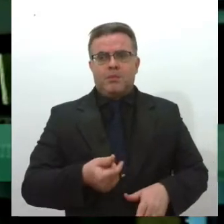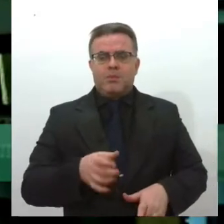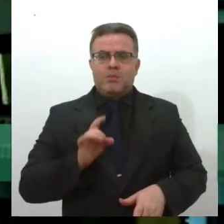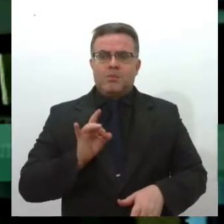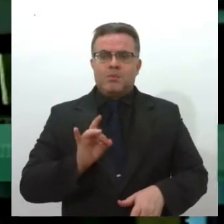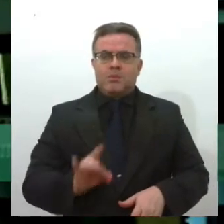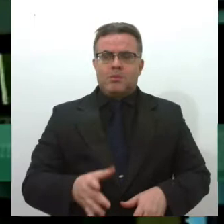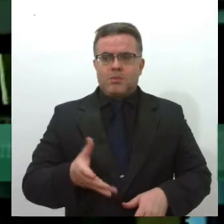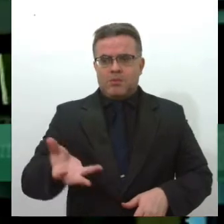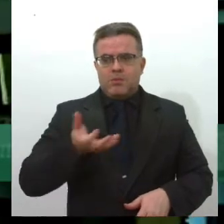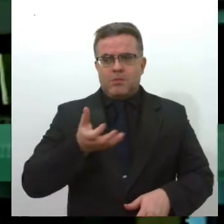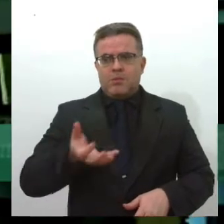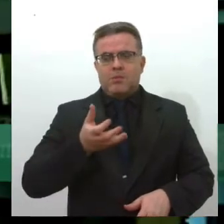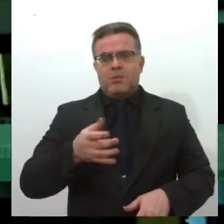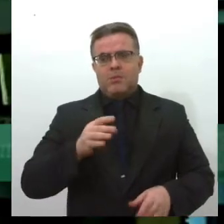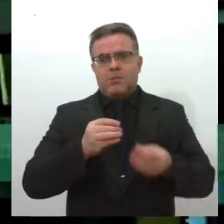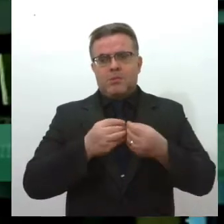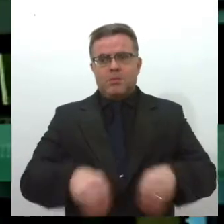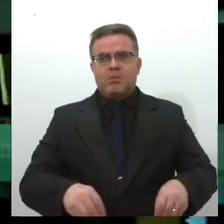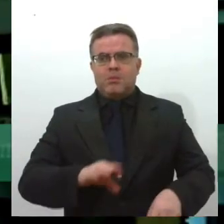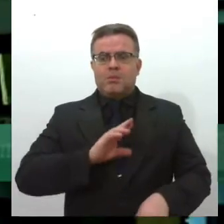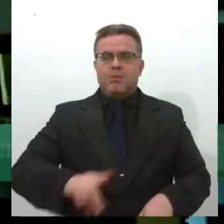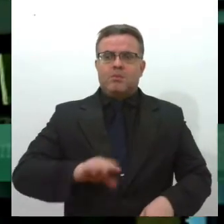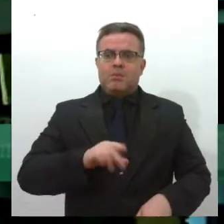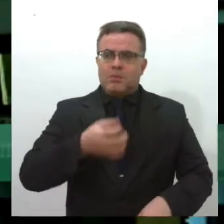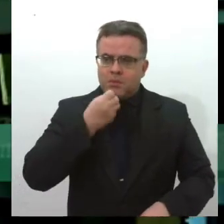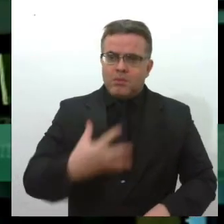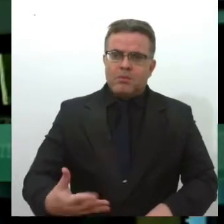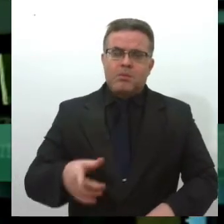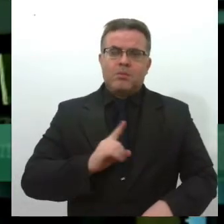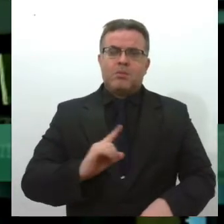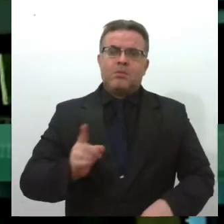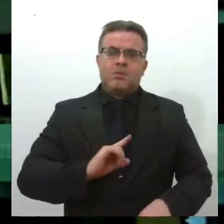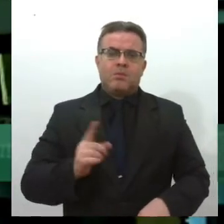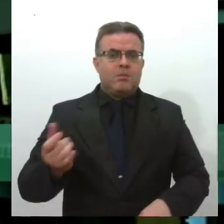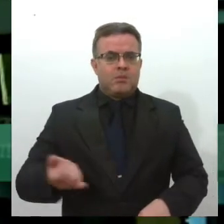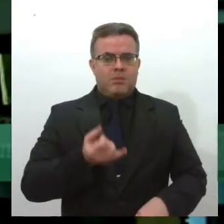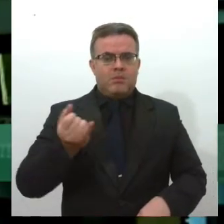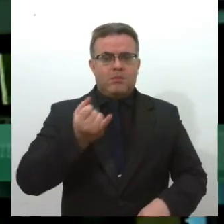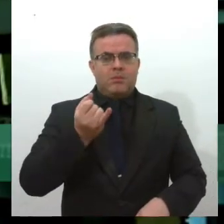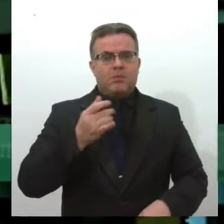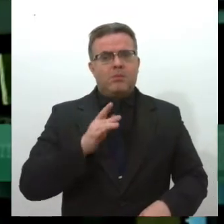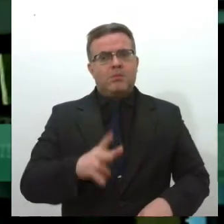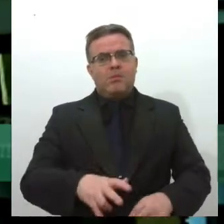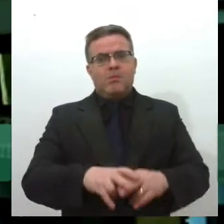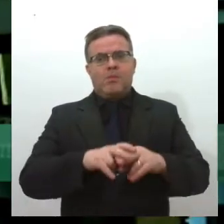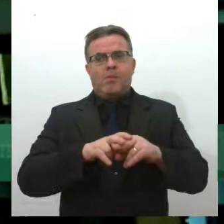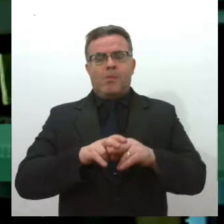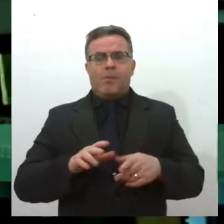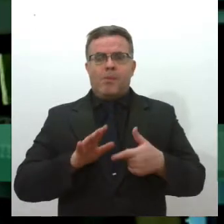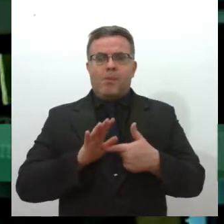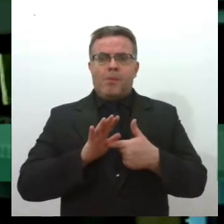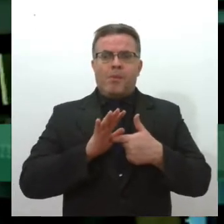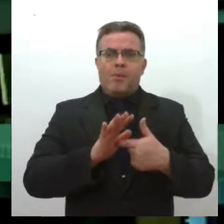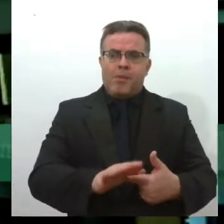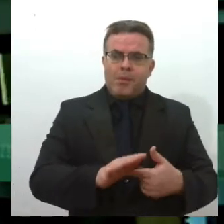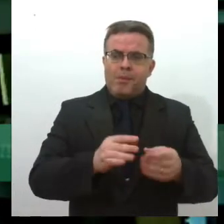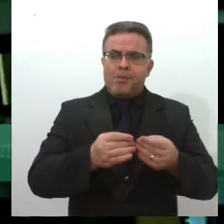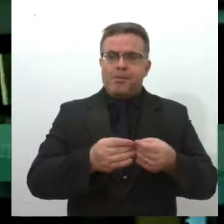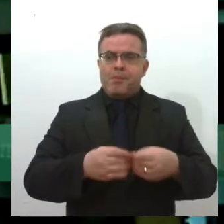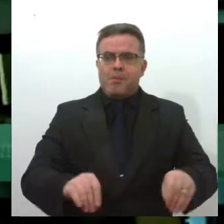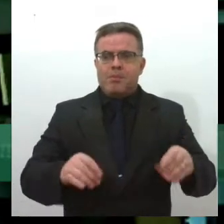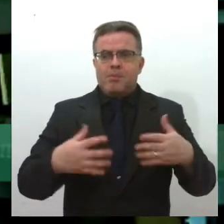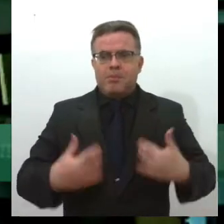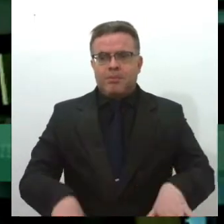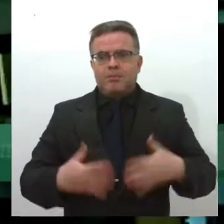querer descumprir a lei não é mais uma conduta inadequada, não é mais improbidade administrativa. Então esse é o tamanho do estrago, esse é o tamanho